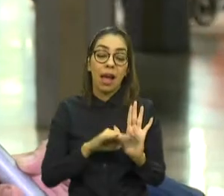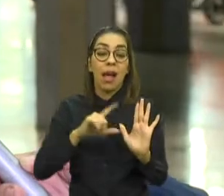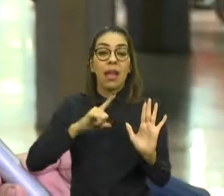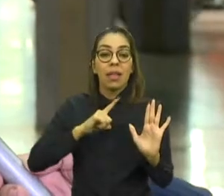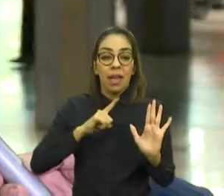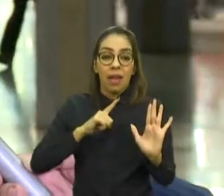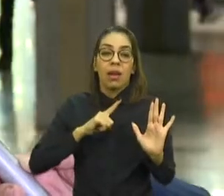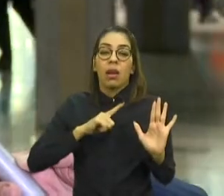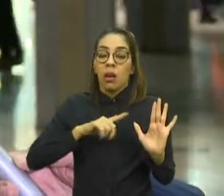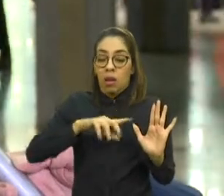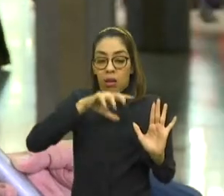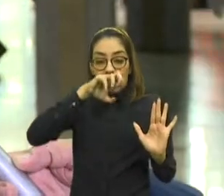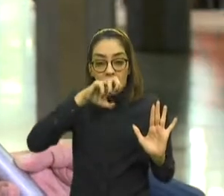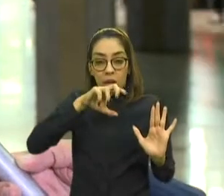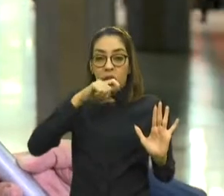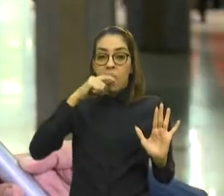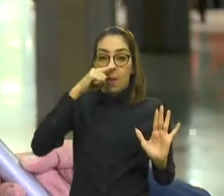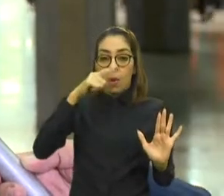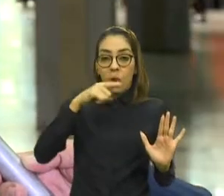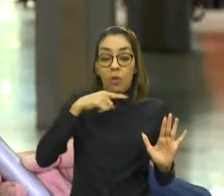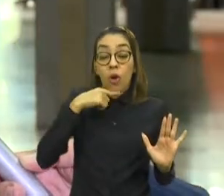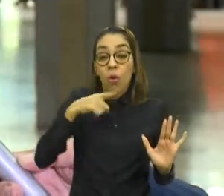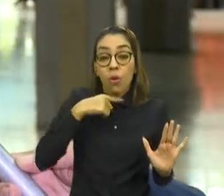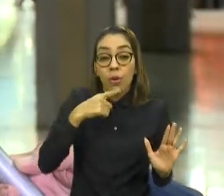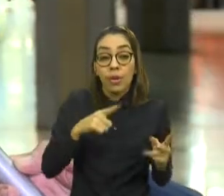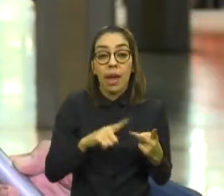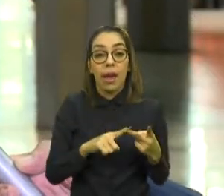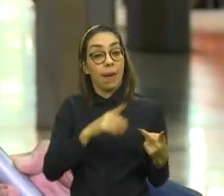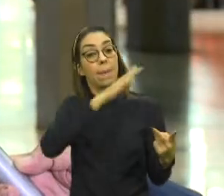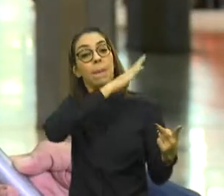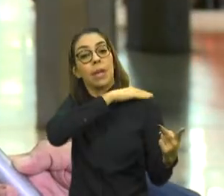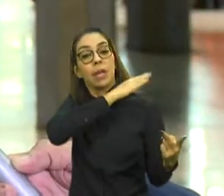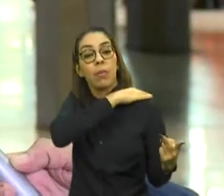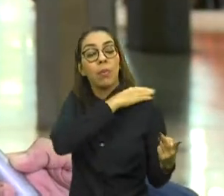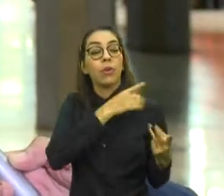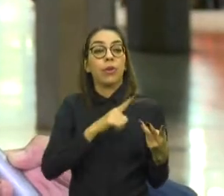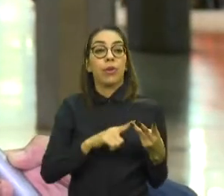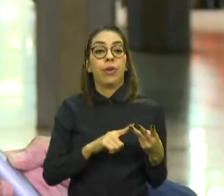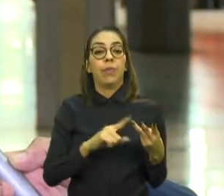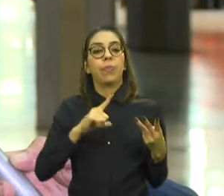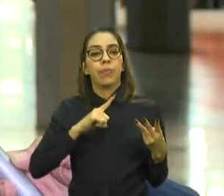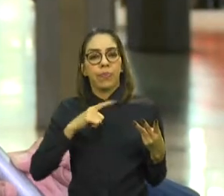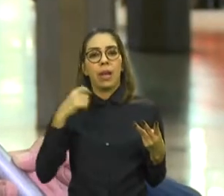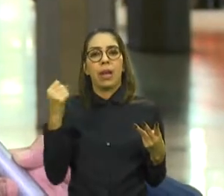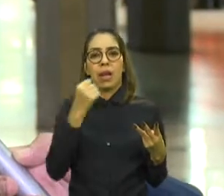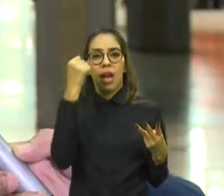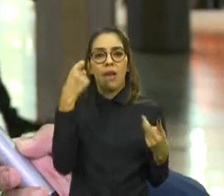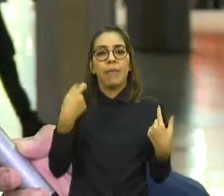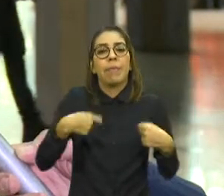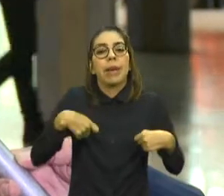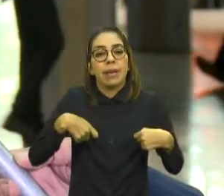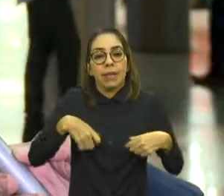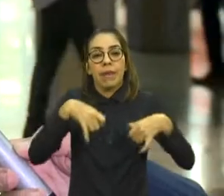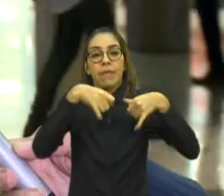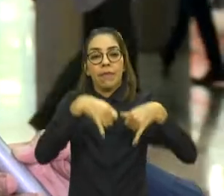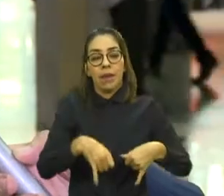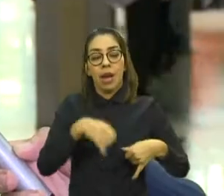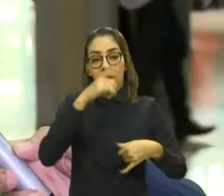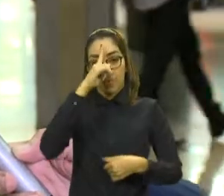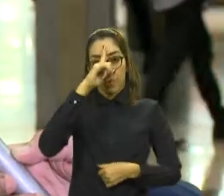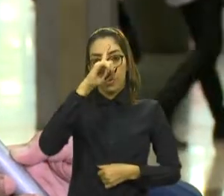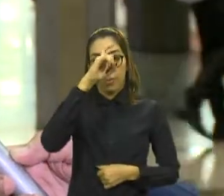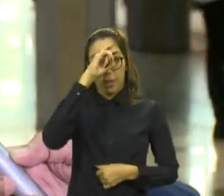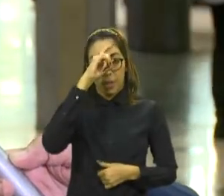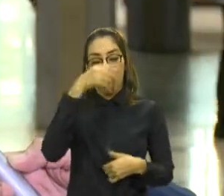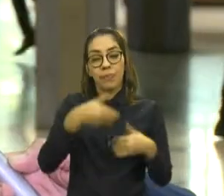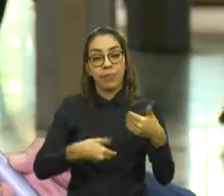uma pneumonia, há sintomas mais graves que requer, muitas vezes, hospitalização. Então, isso chama atenção que, apesar